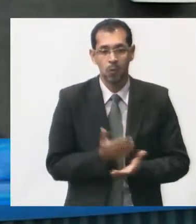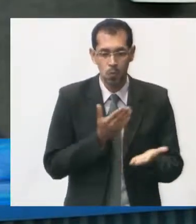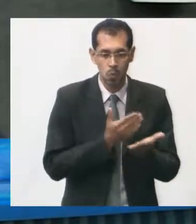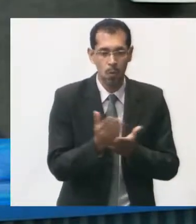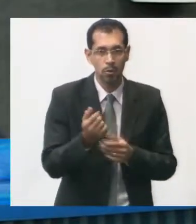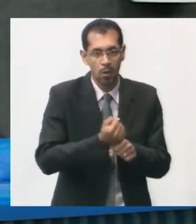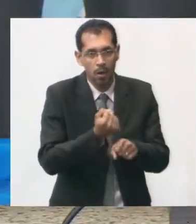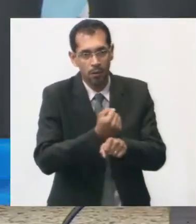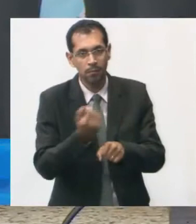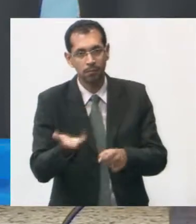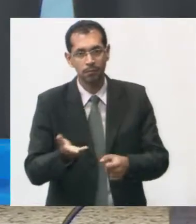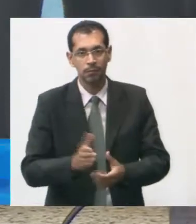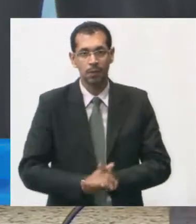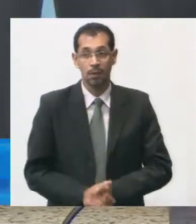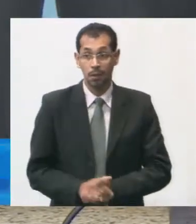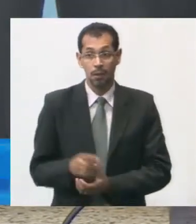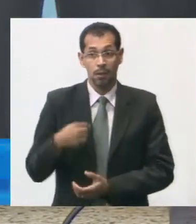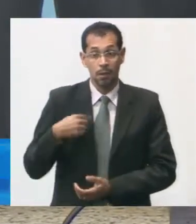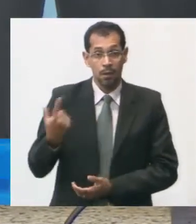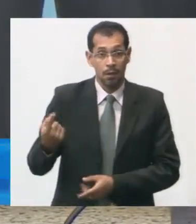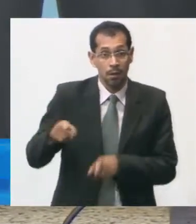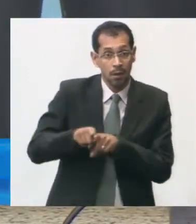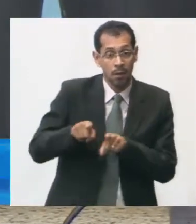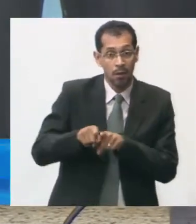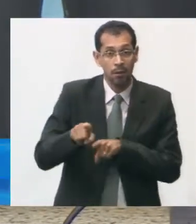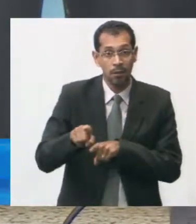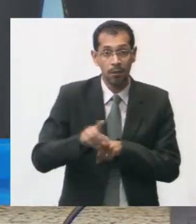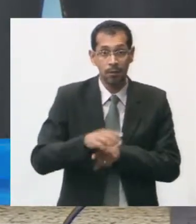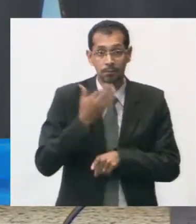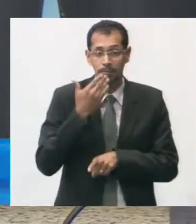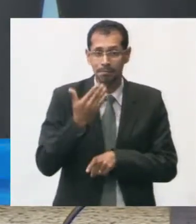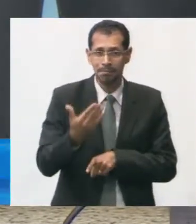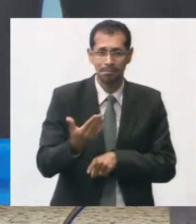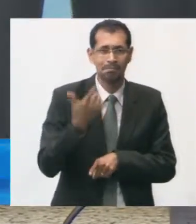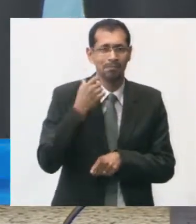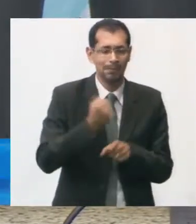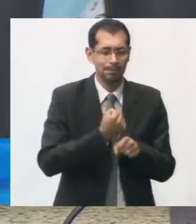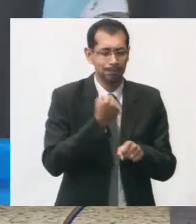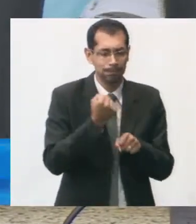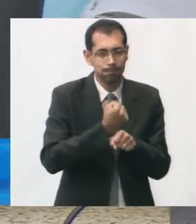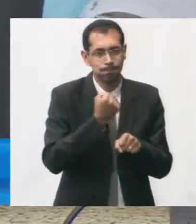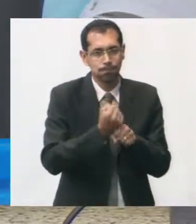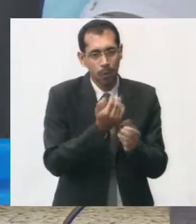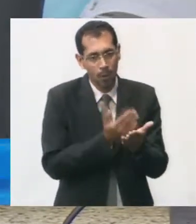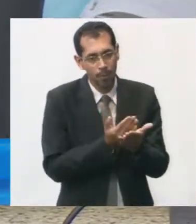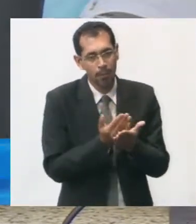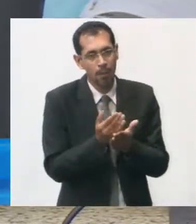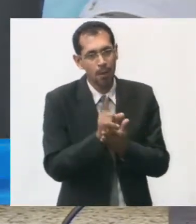minha região, para o bairro Grande Vitória, o bairro Anhanguetá, desde quando eu entrei aqui. E o bairro Anhanguetá,